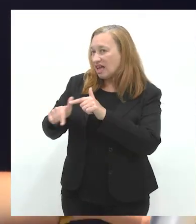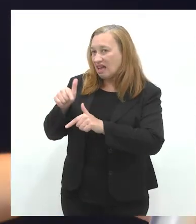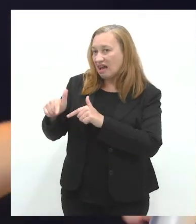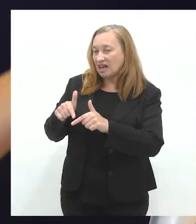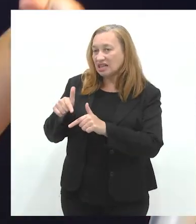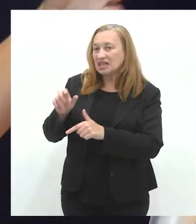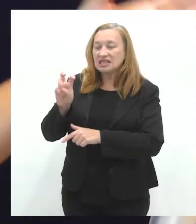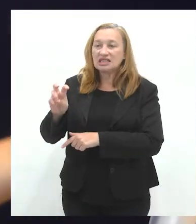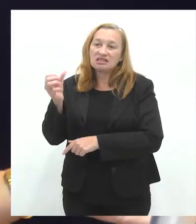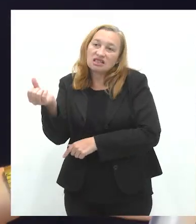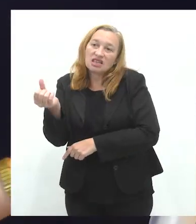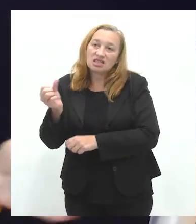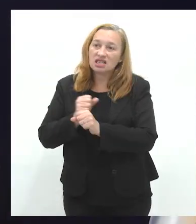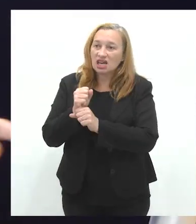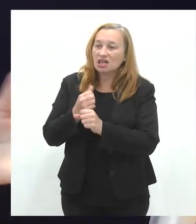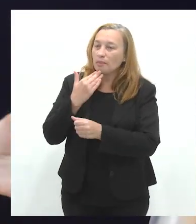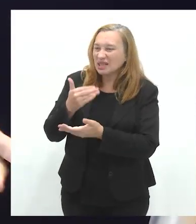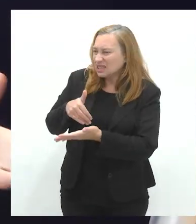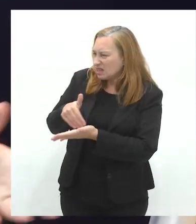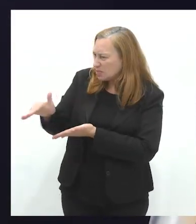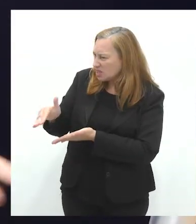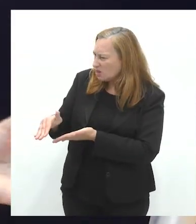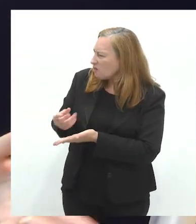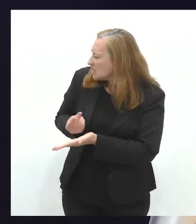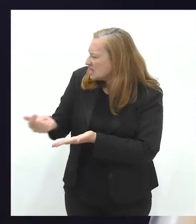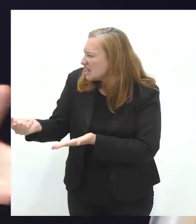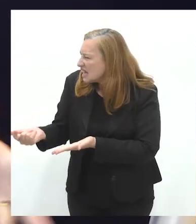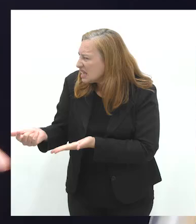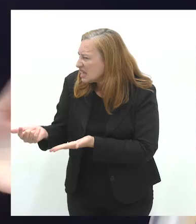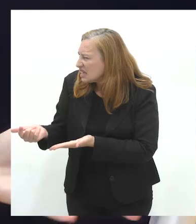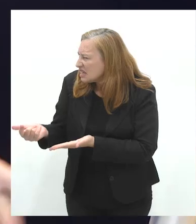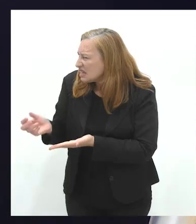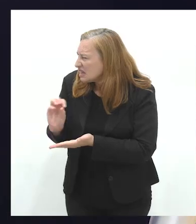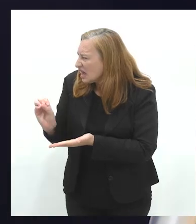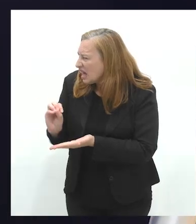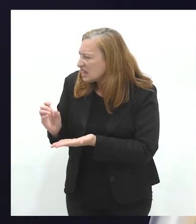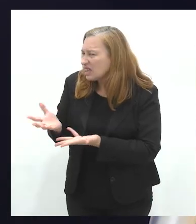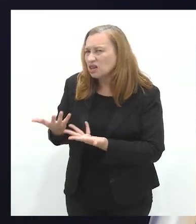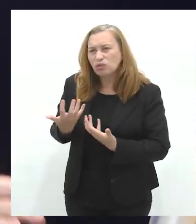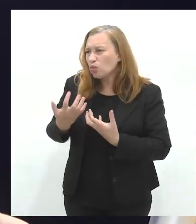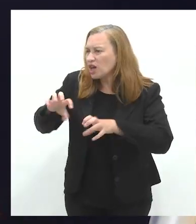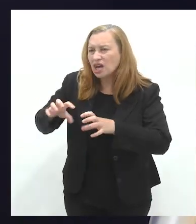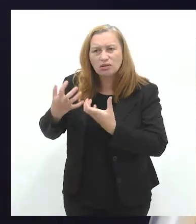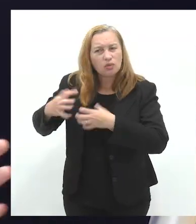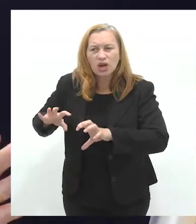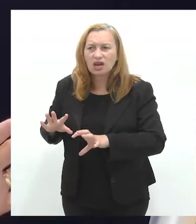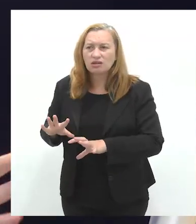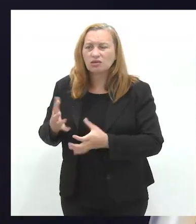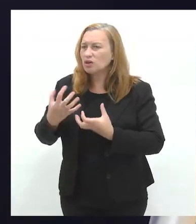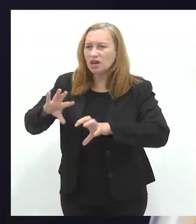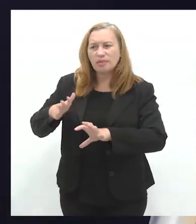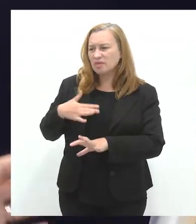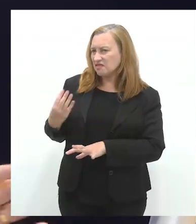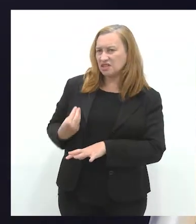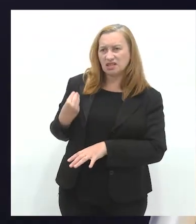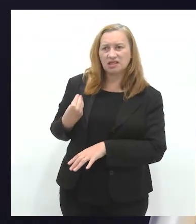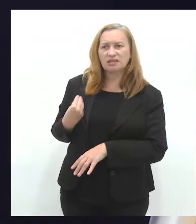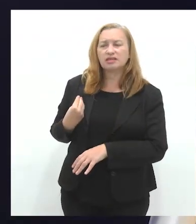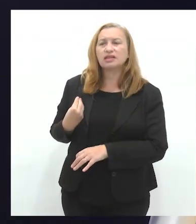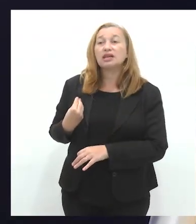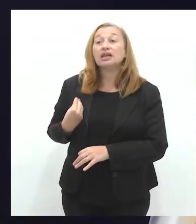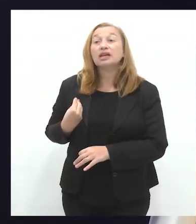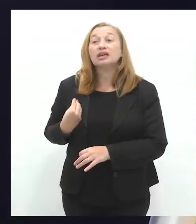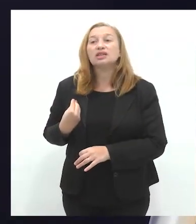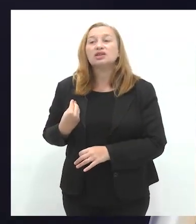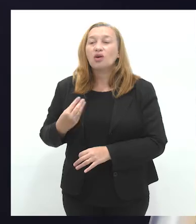há 5, 6 anos, vai pedir demissão assim, vai sair sem nada, pedindo demissão. Eu falei: não quero mais, não é isso. Coragem. Não é isso que eu